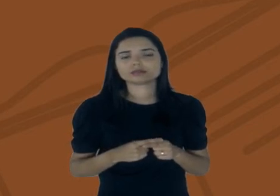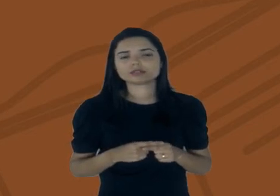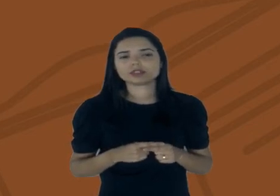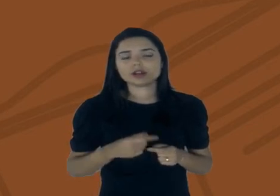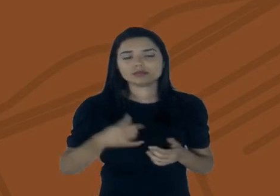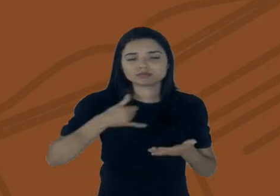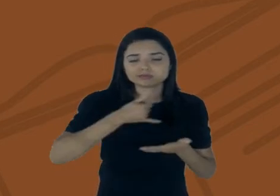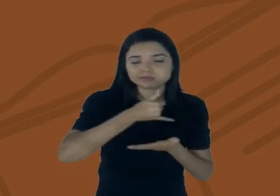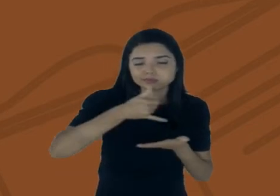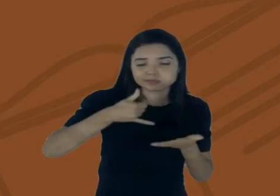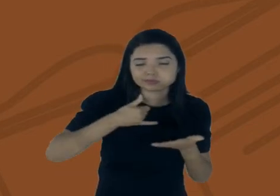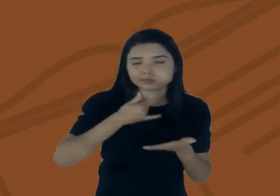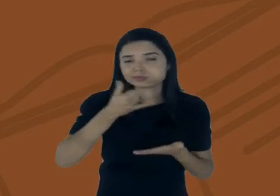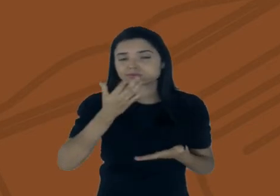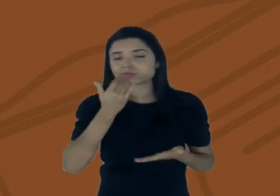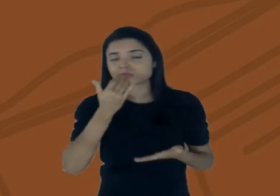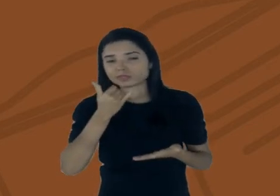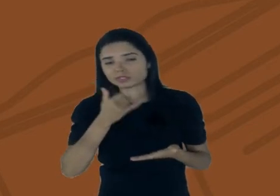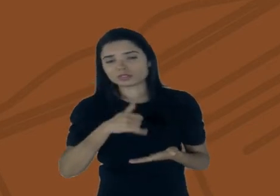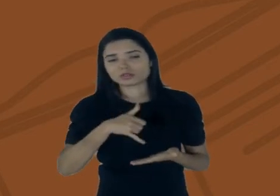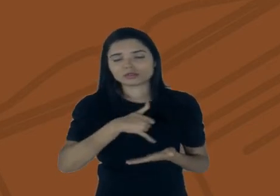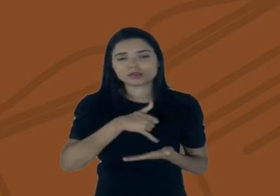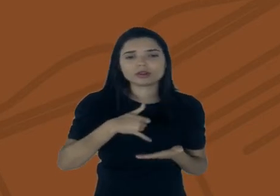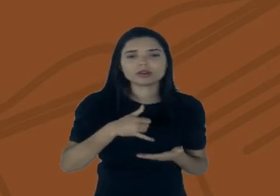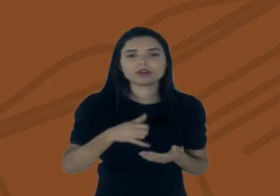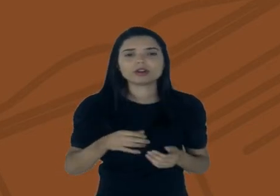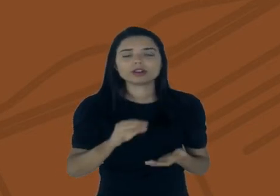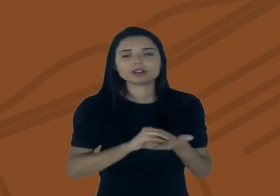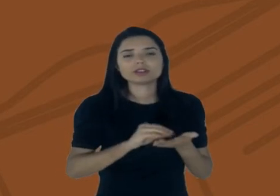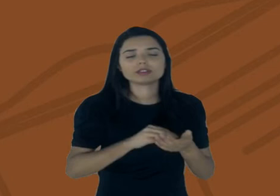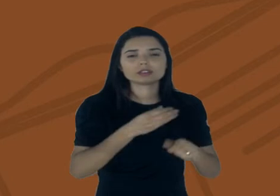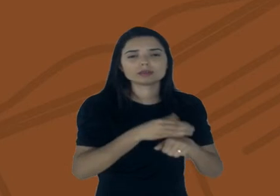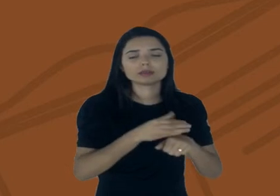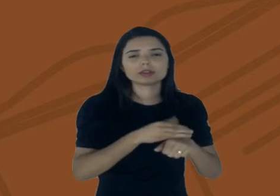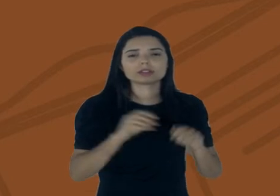gordurosas, bebida, fumo e não prática de exercício físico.